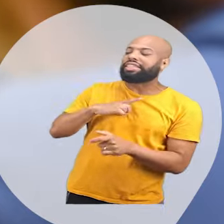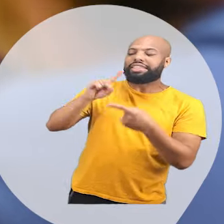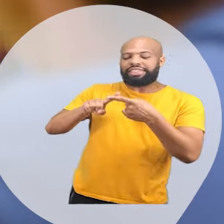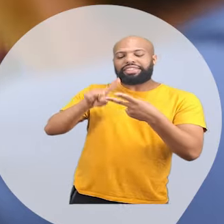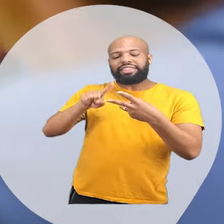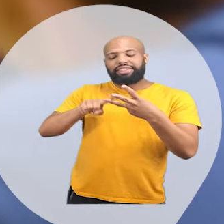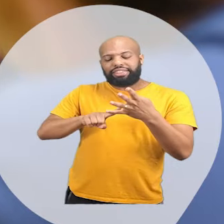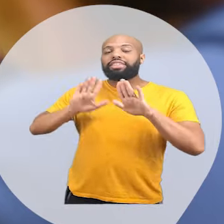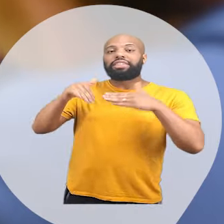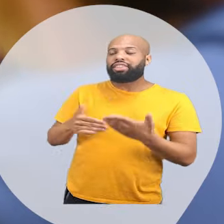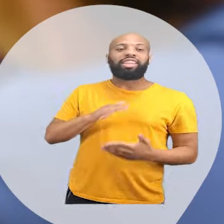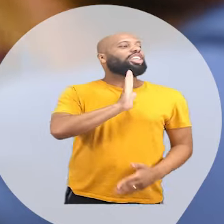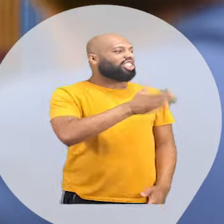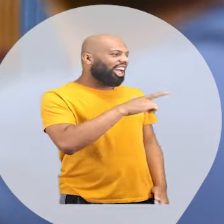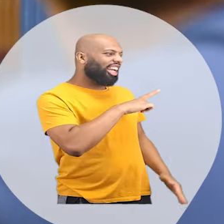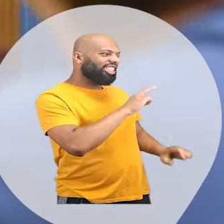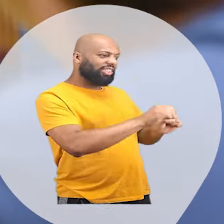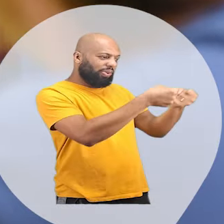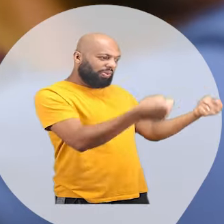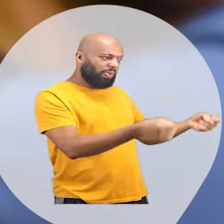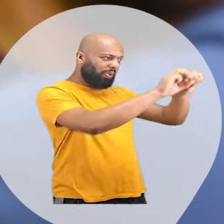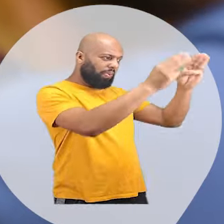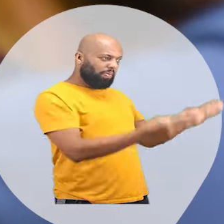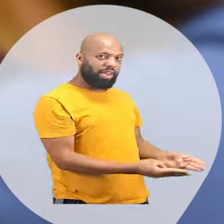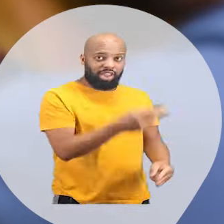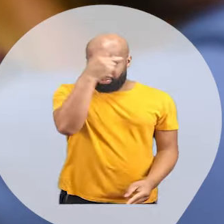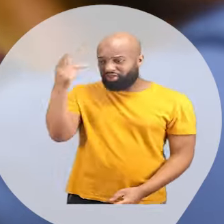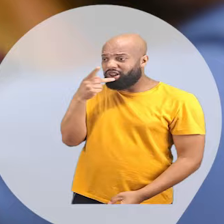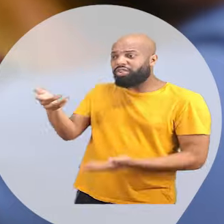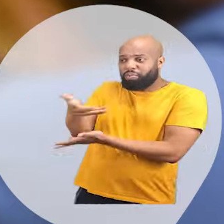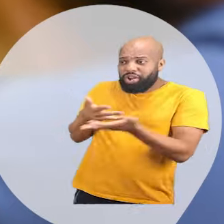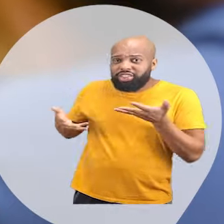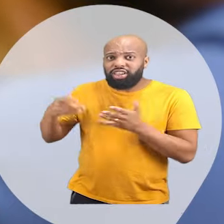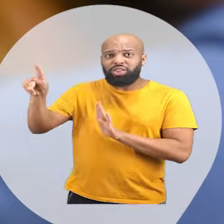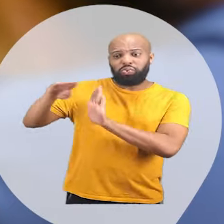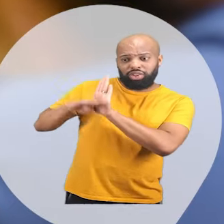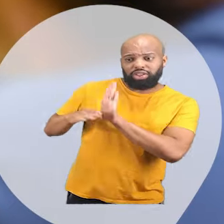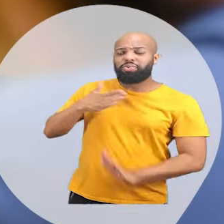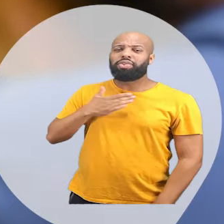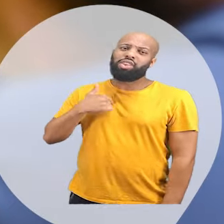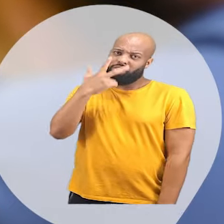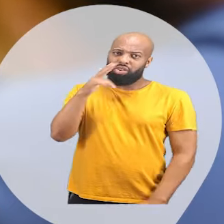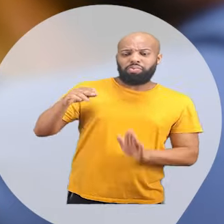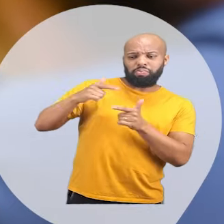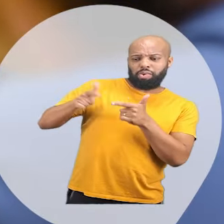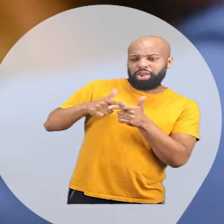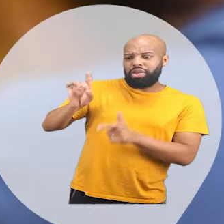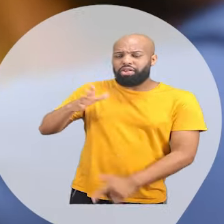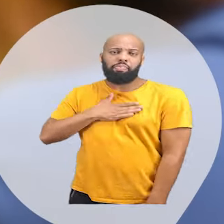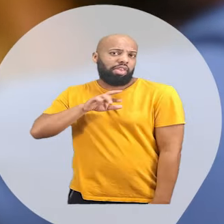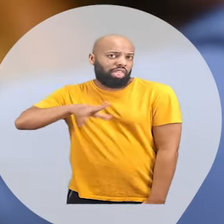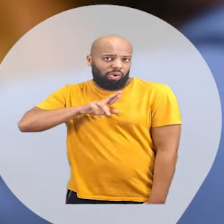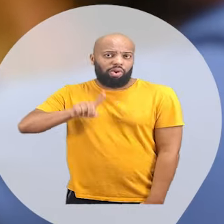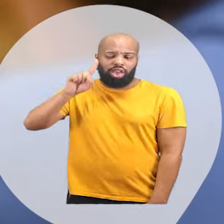de licença daquilo e acho que o mapa compartilhe essa lista comigo eu falei cara eu acho que isso não é um problema só